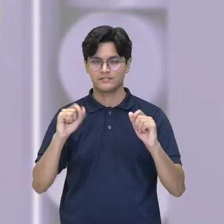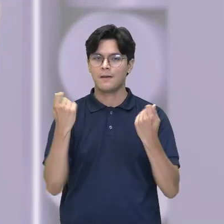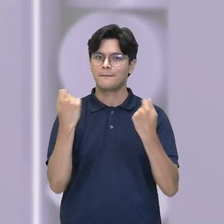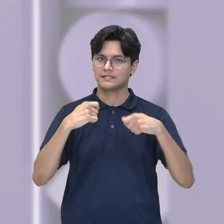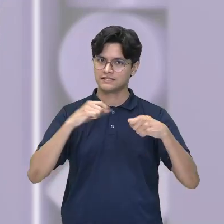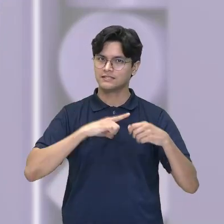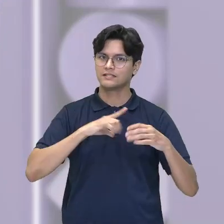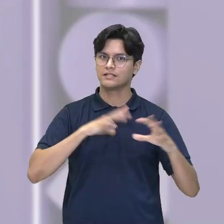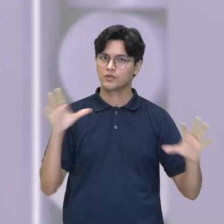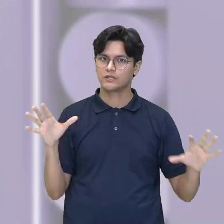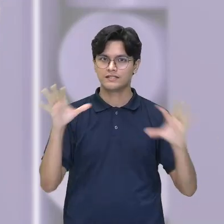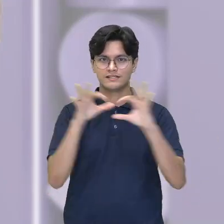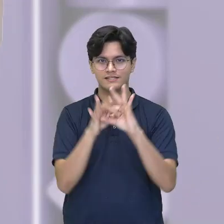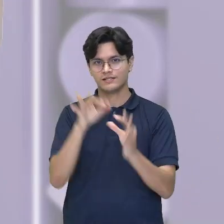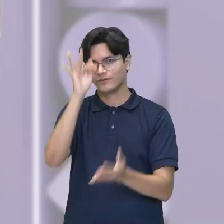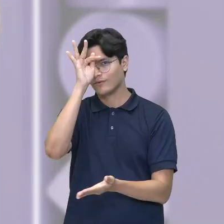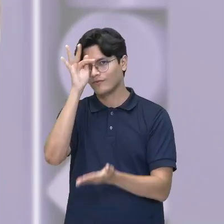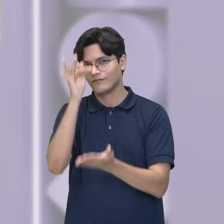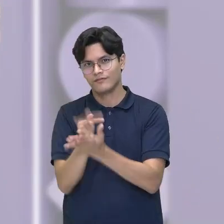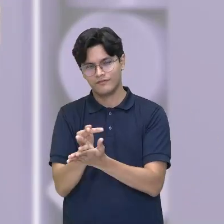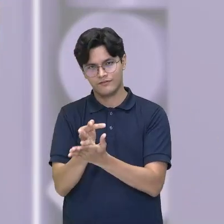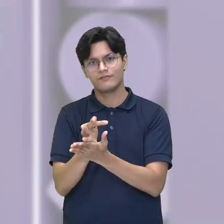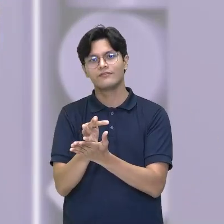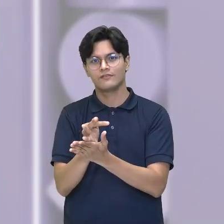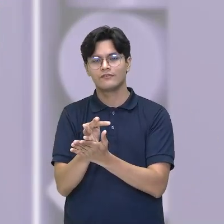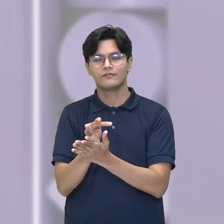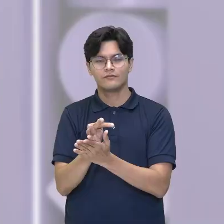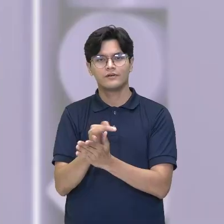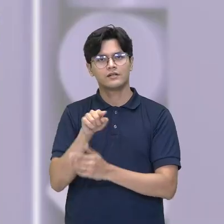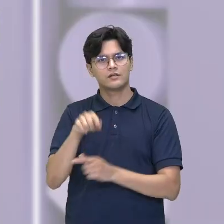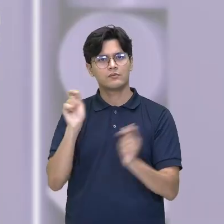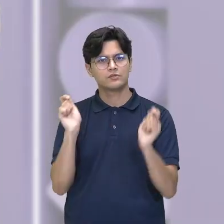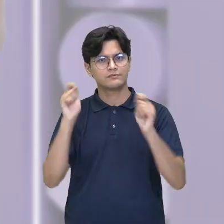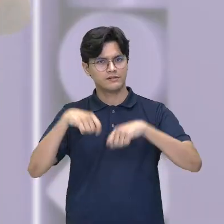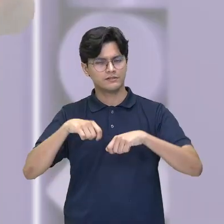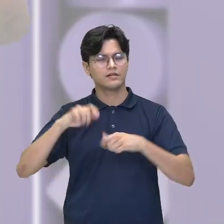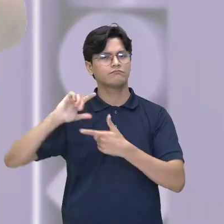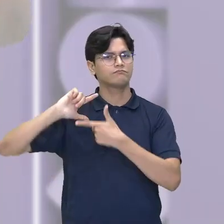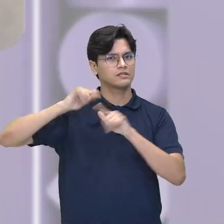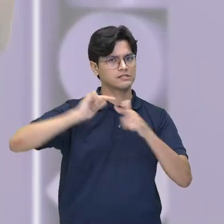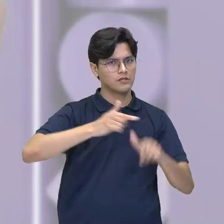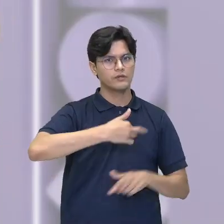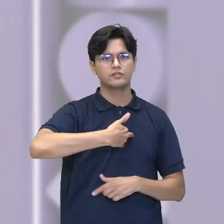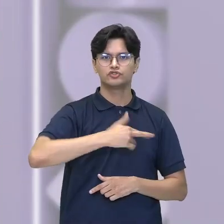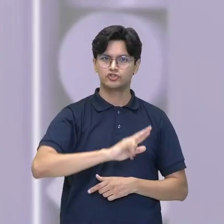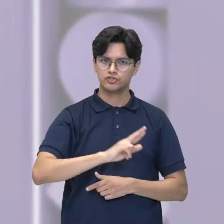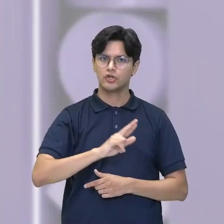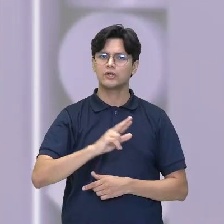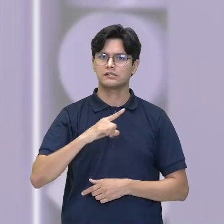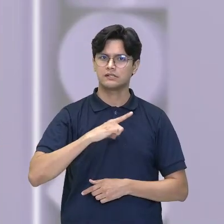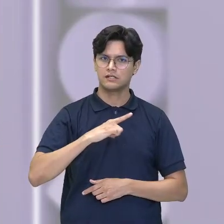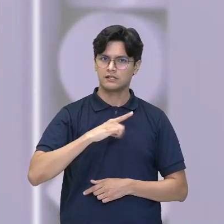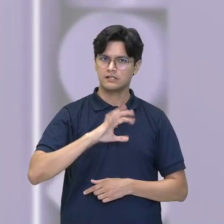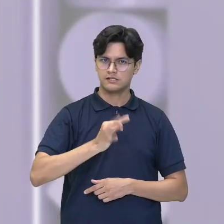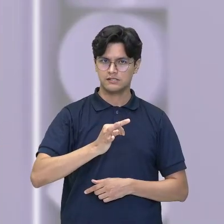e preponderante para o funcionamento de qualquer tradição religiosa, de qualquer fenômeno